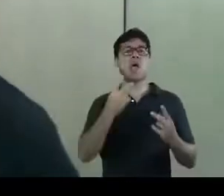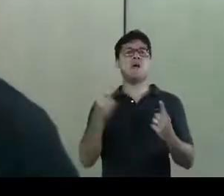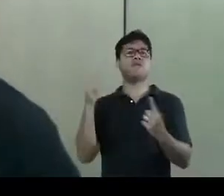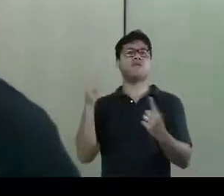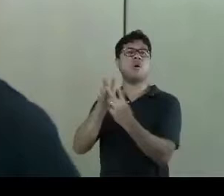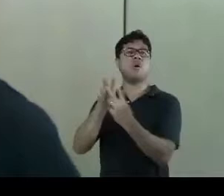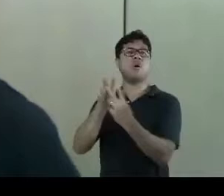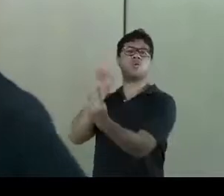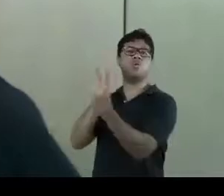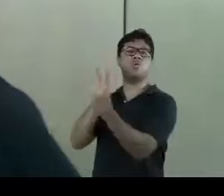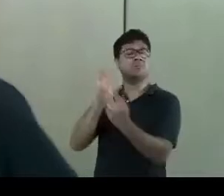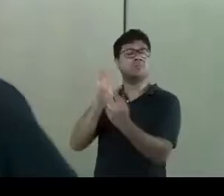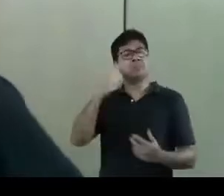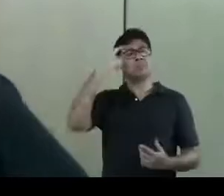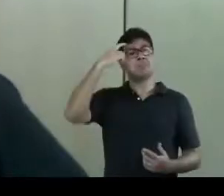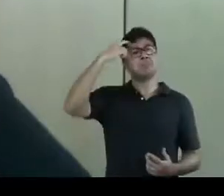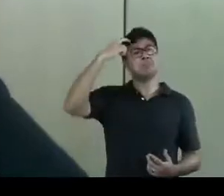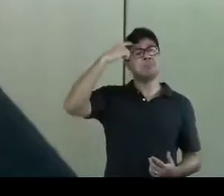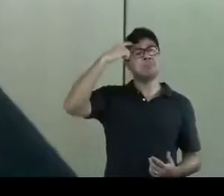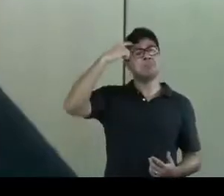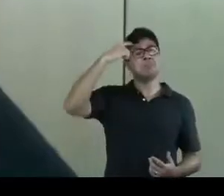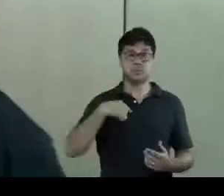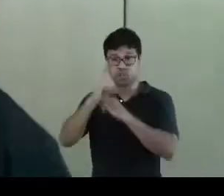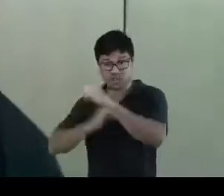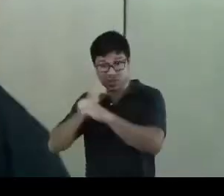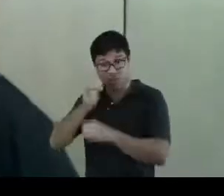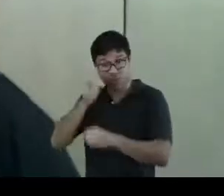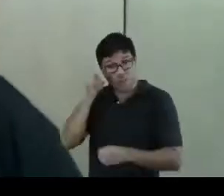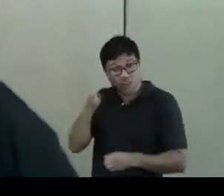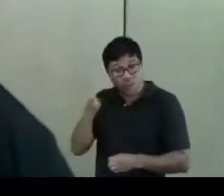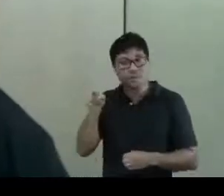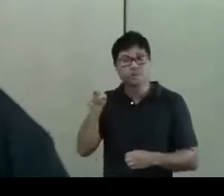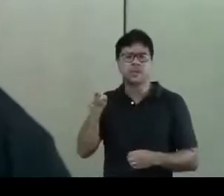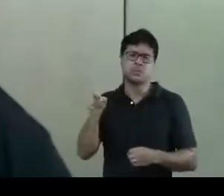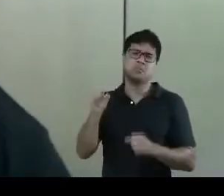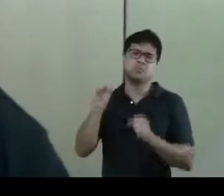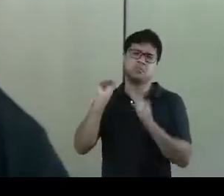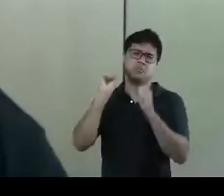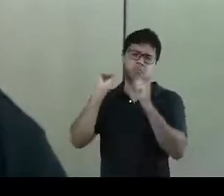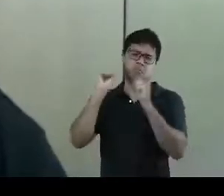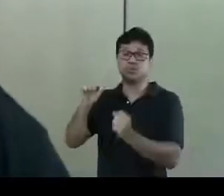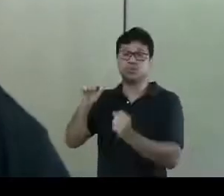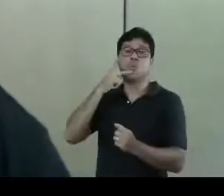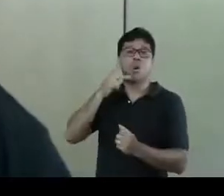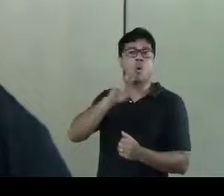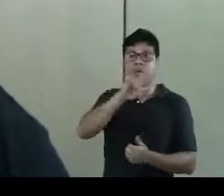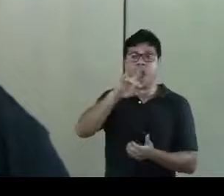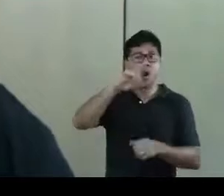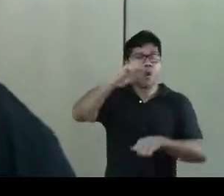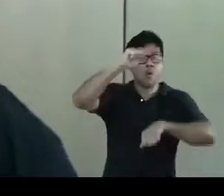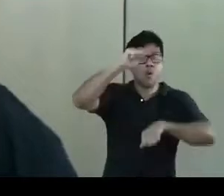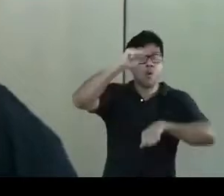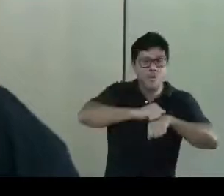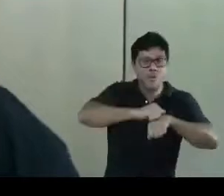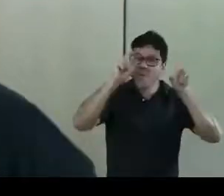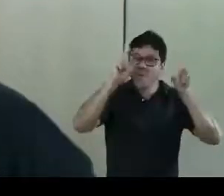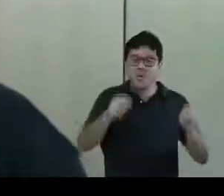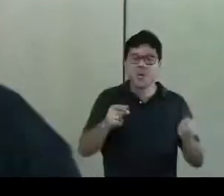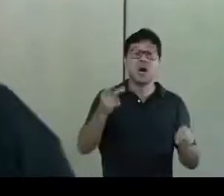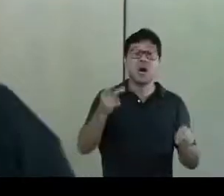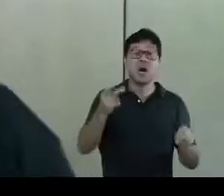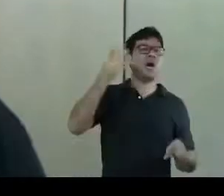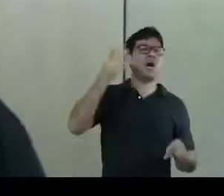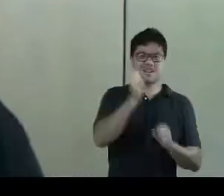de virtual e pensar que o digital, essa dimensão digital, ela talvez seja tão real quanto aquilo que nós,